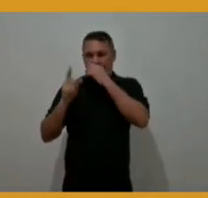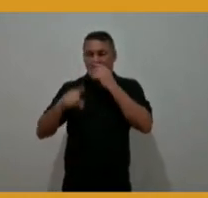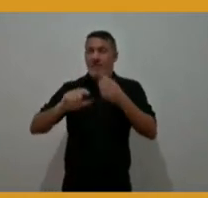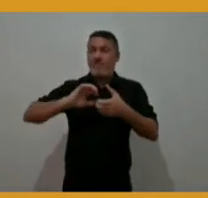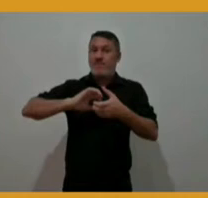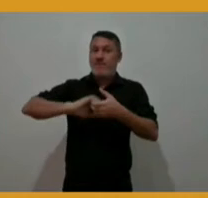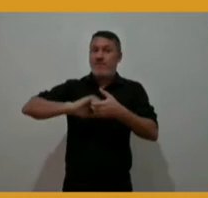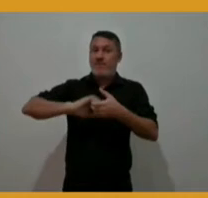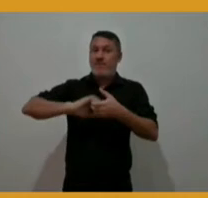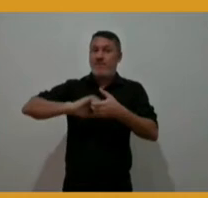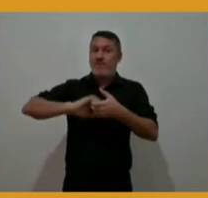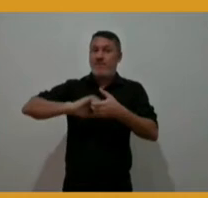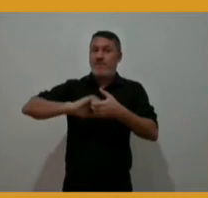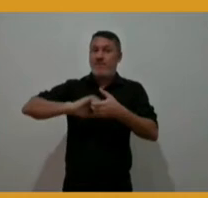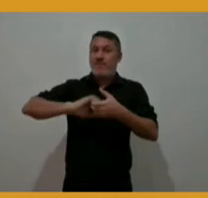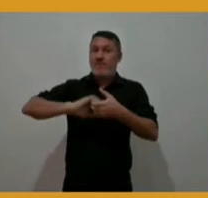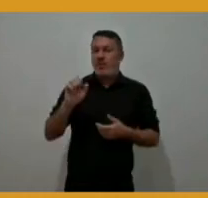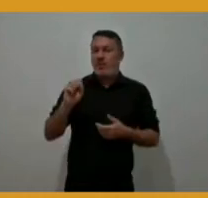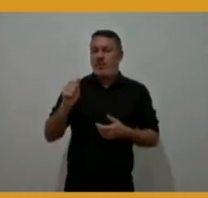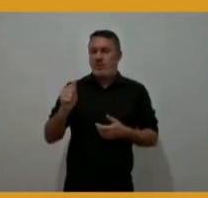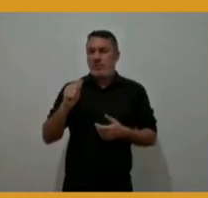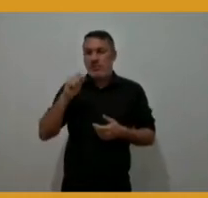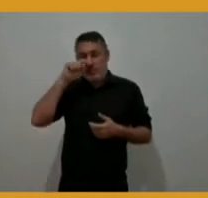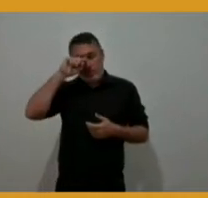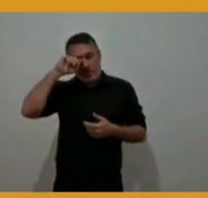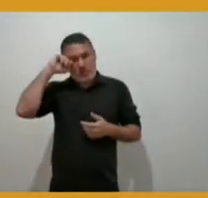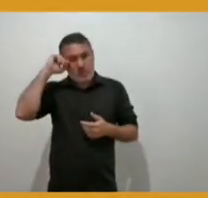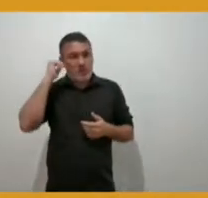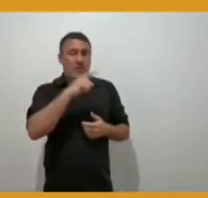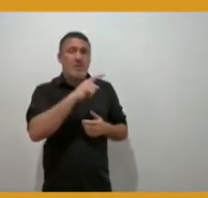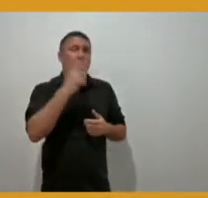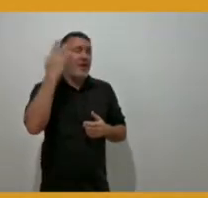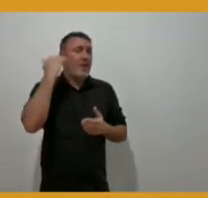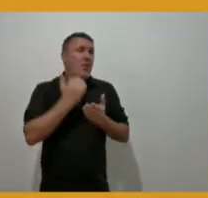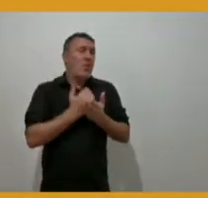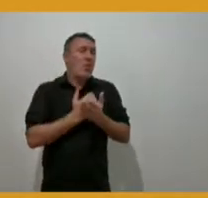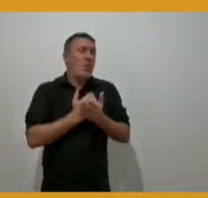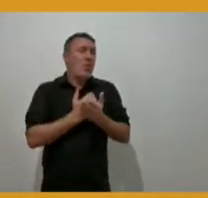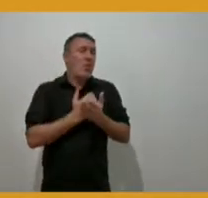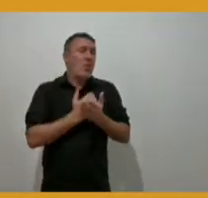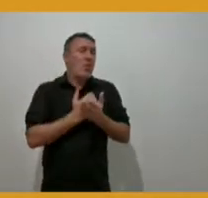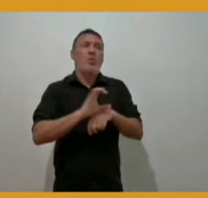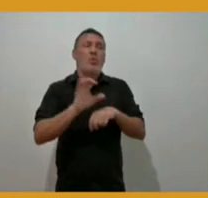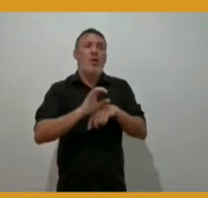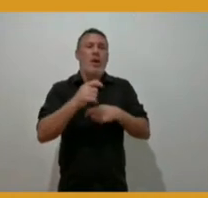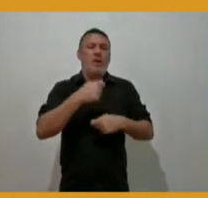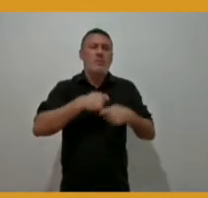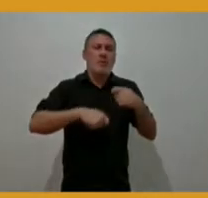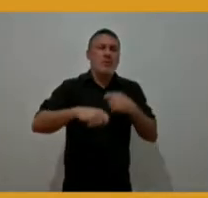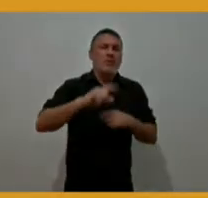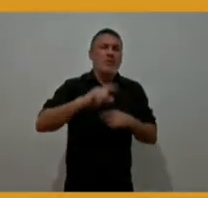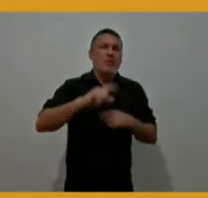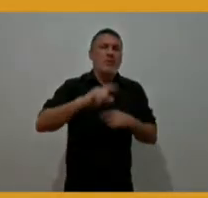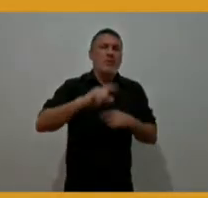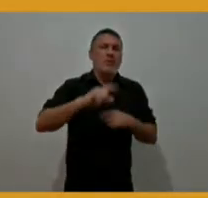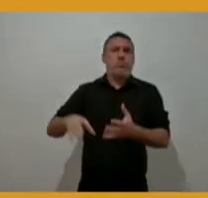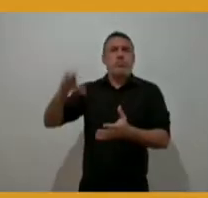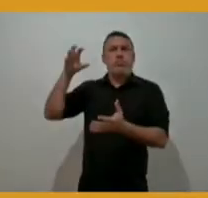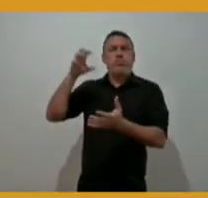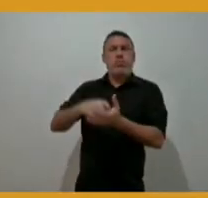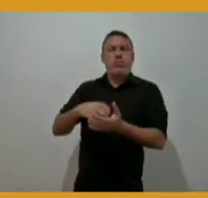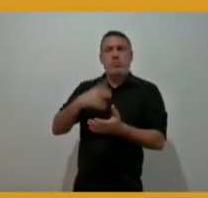Tudo começou com um curso de administração, que se expandiu até ser transformado em um centro universitário grande e